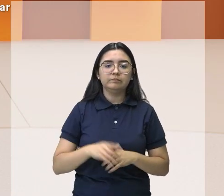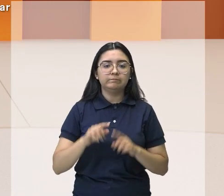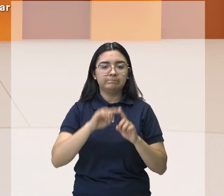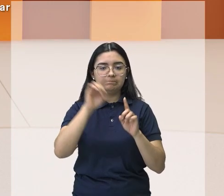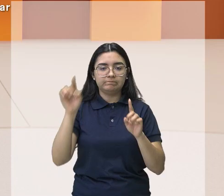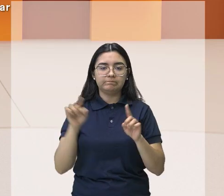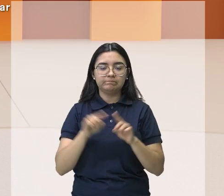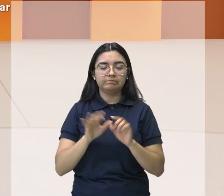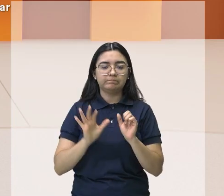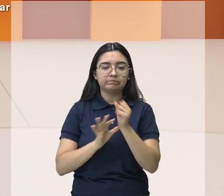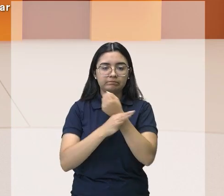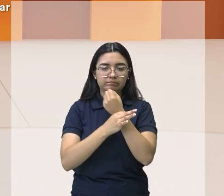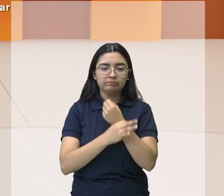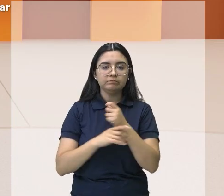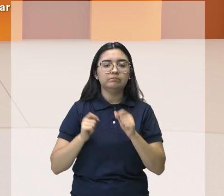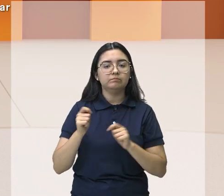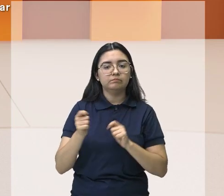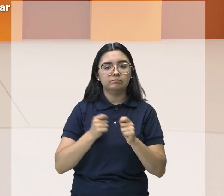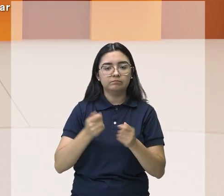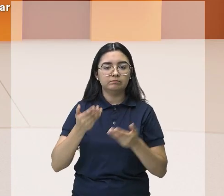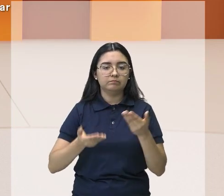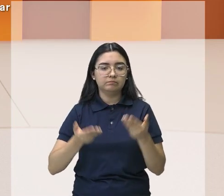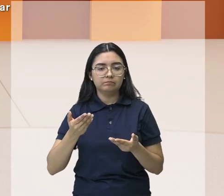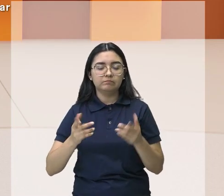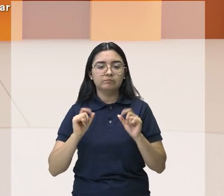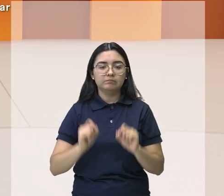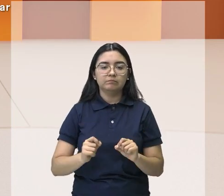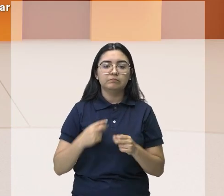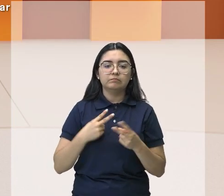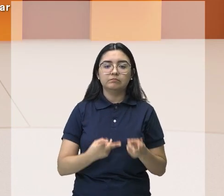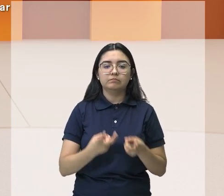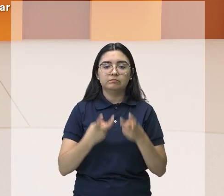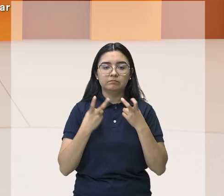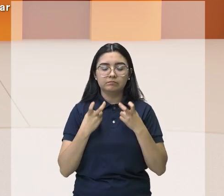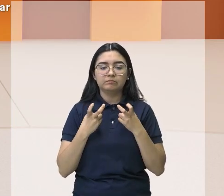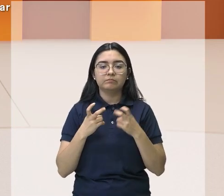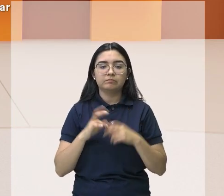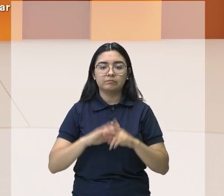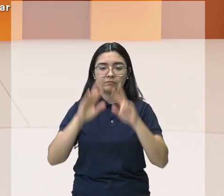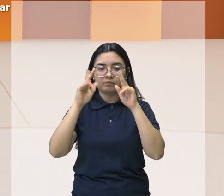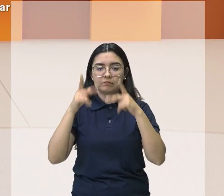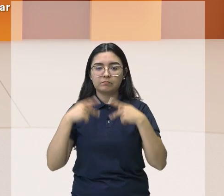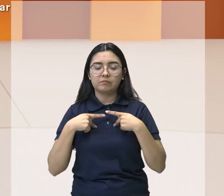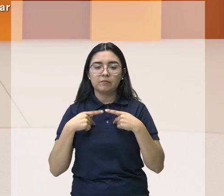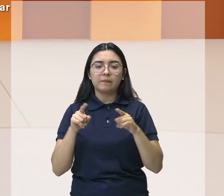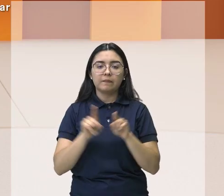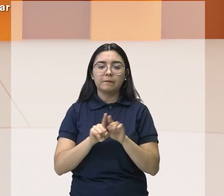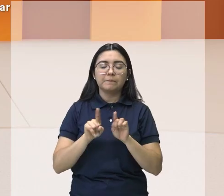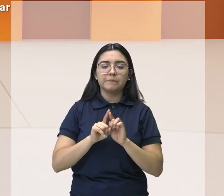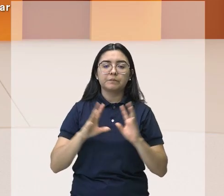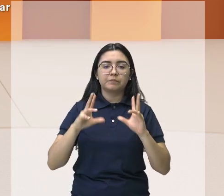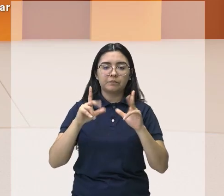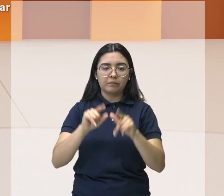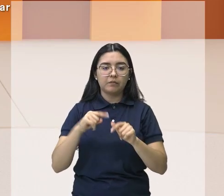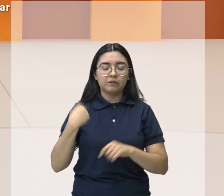e vamos garantir o equilíbrio entre o extrativismo, o homem e para